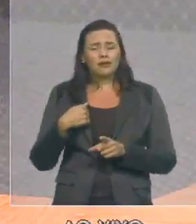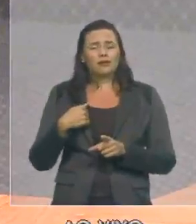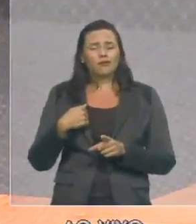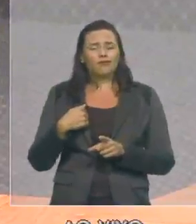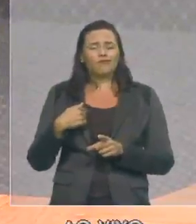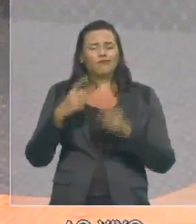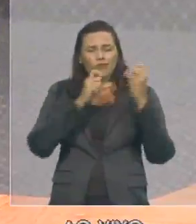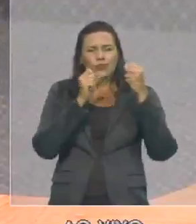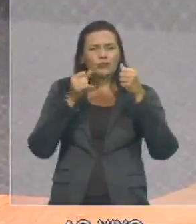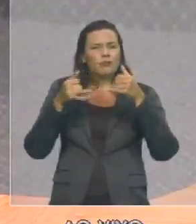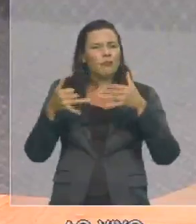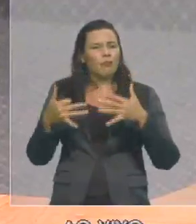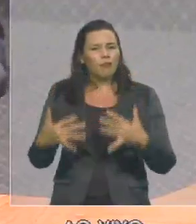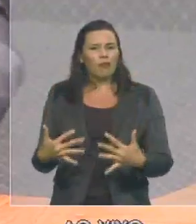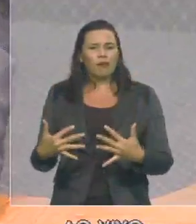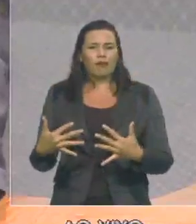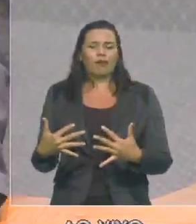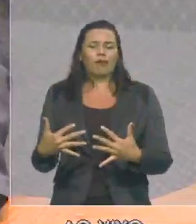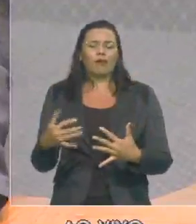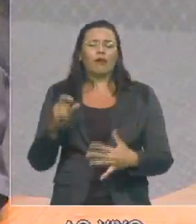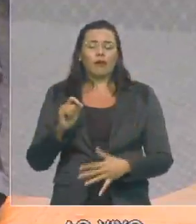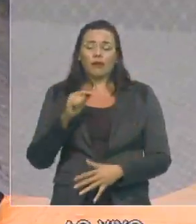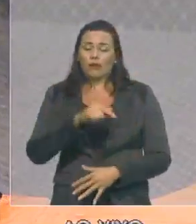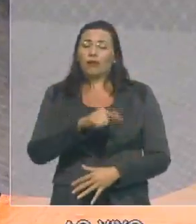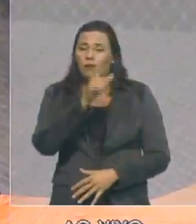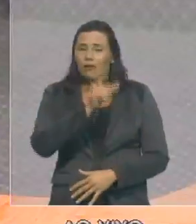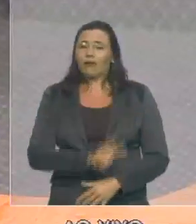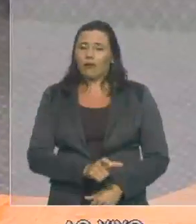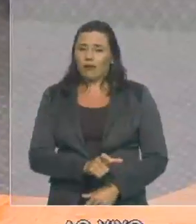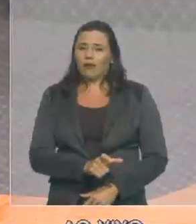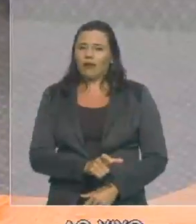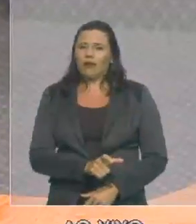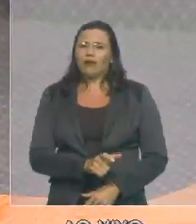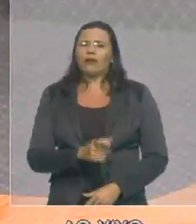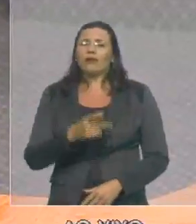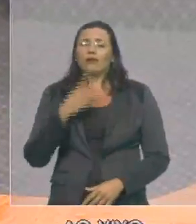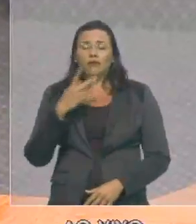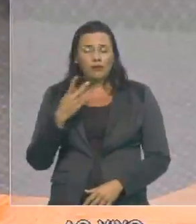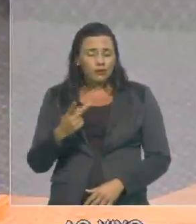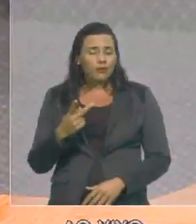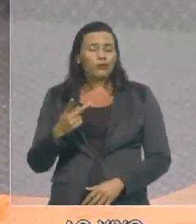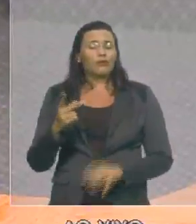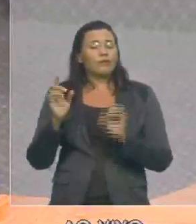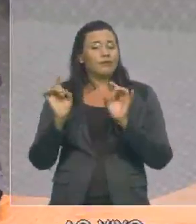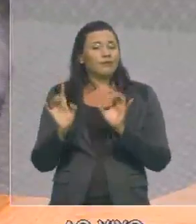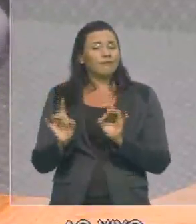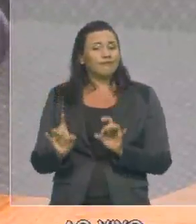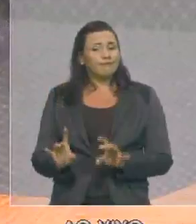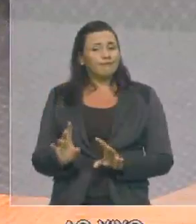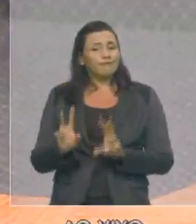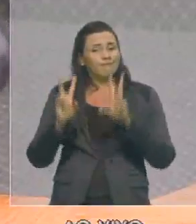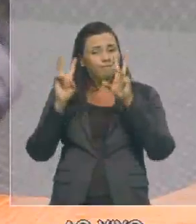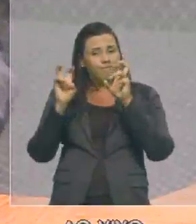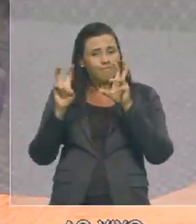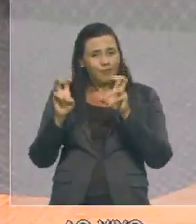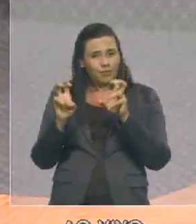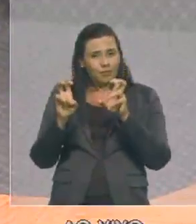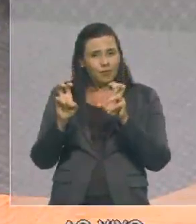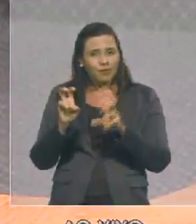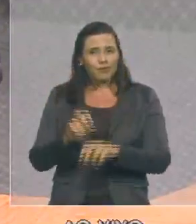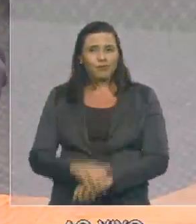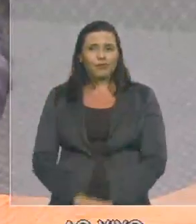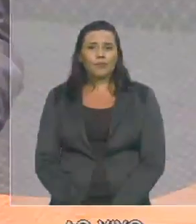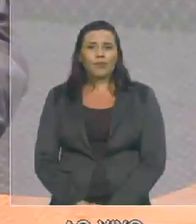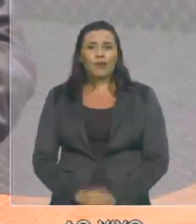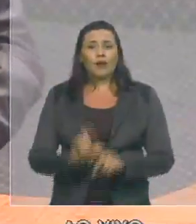deputados, ela destacou a questão da aquicultura. Hoje, a aquicultura está incorporada,